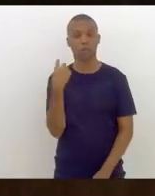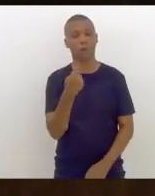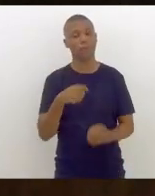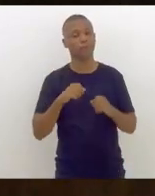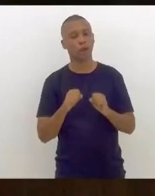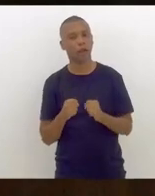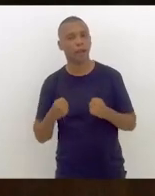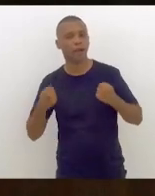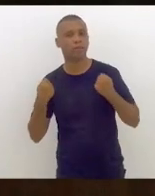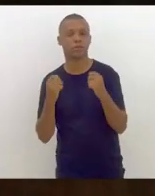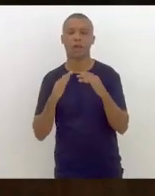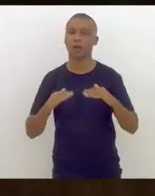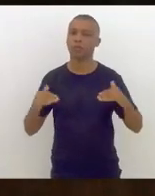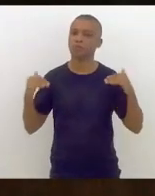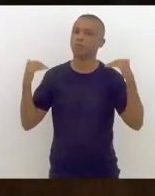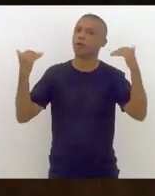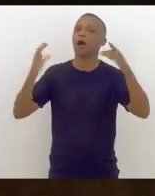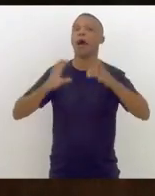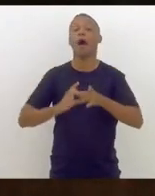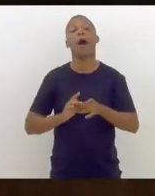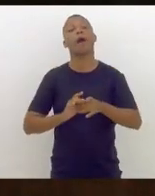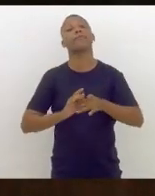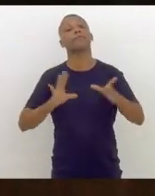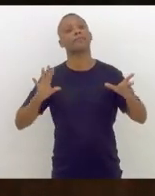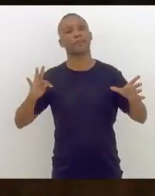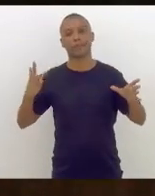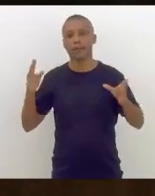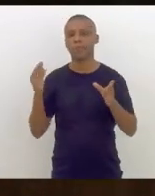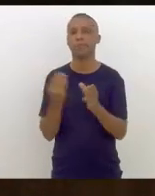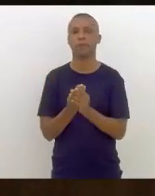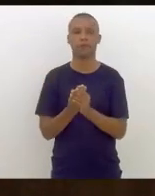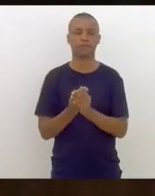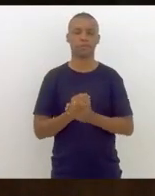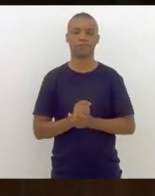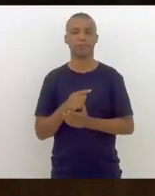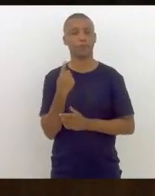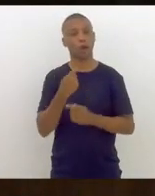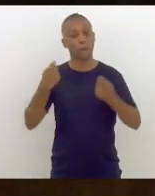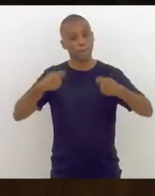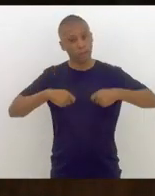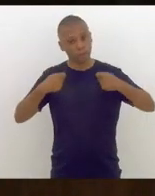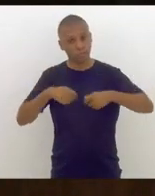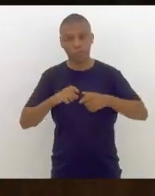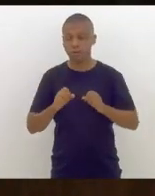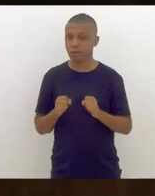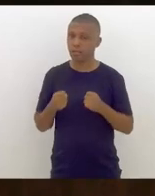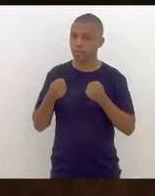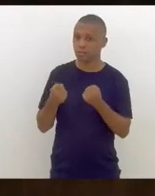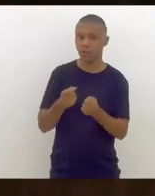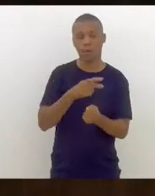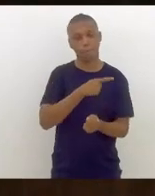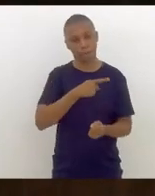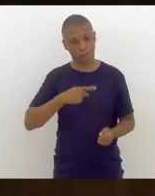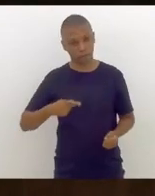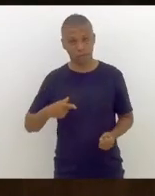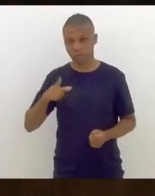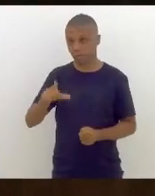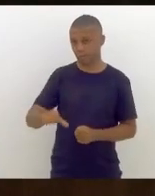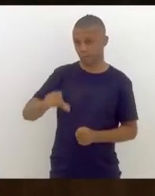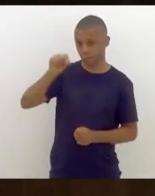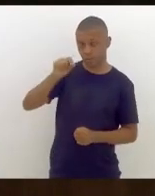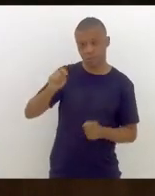soberania nós temos que garantir a democracia nós temos que garantir que o presidente eleito tenha